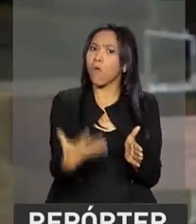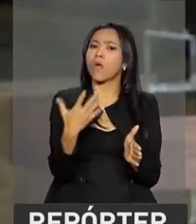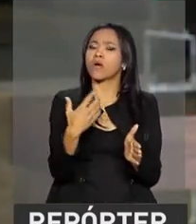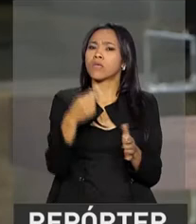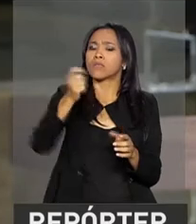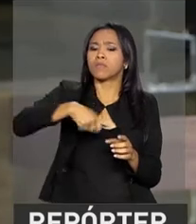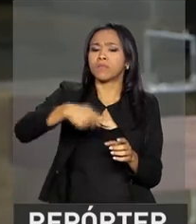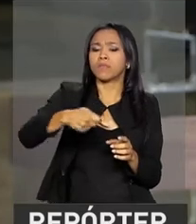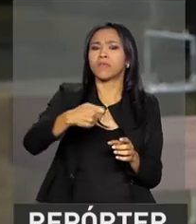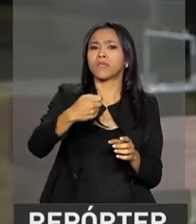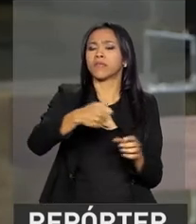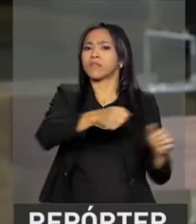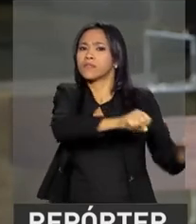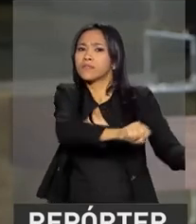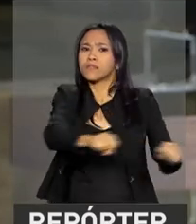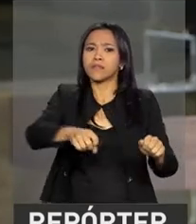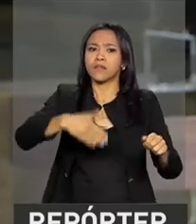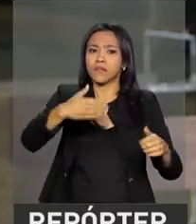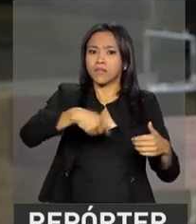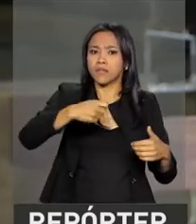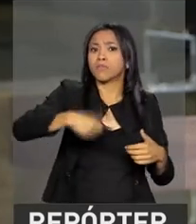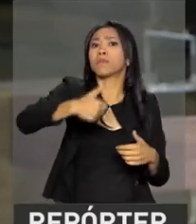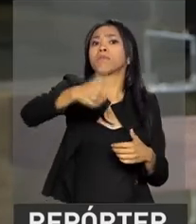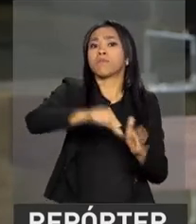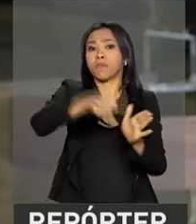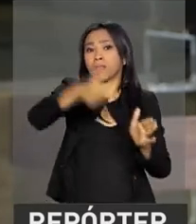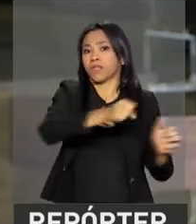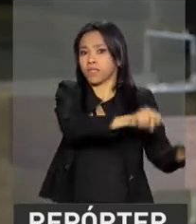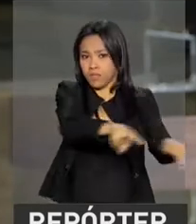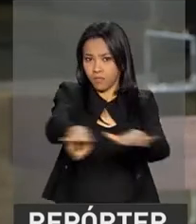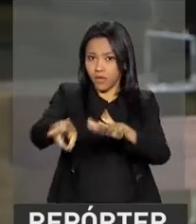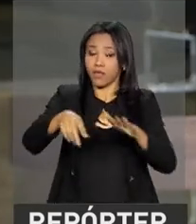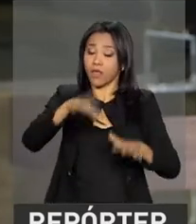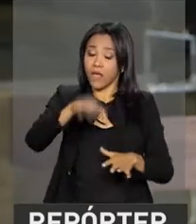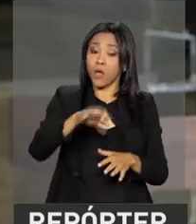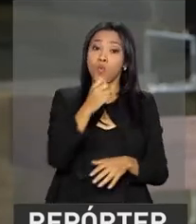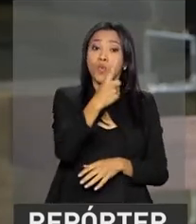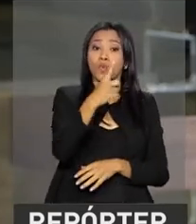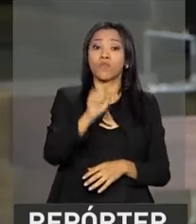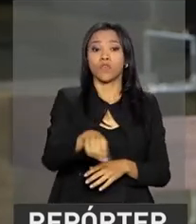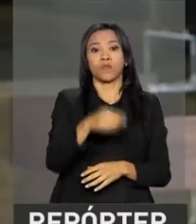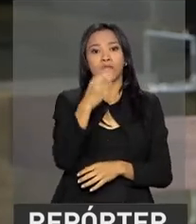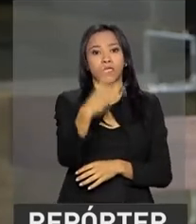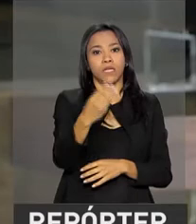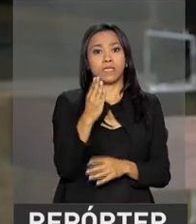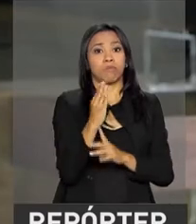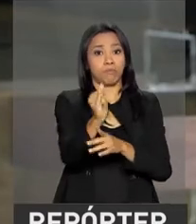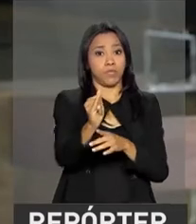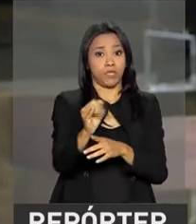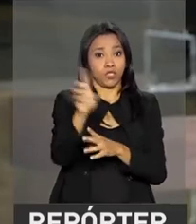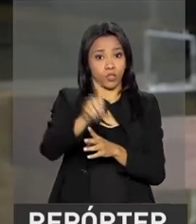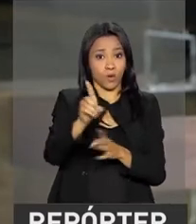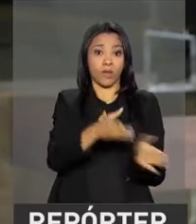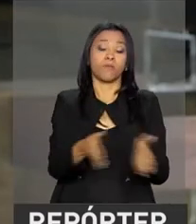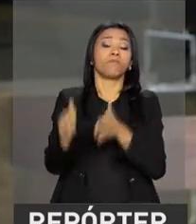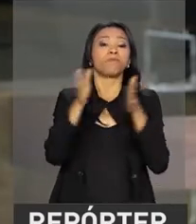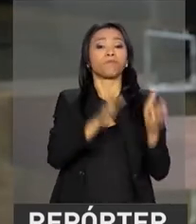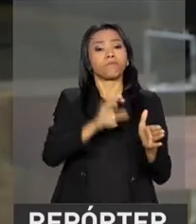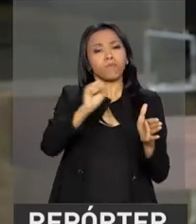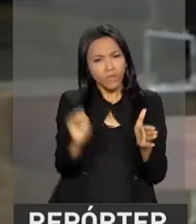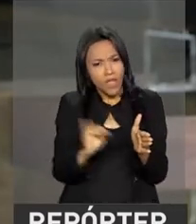semanas desse mês de setembro, o superávit já é de mais de 1,3 bilhão de dólares. A inflação também